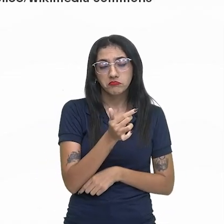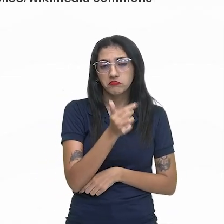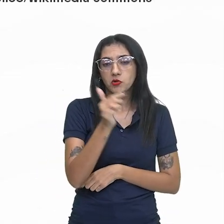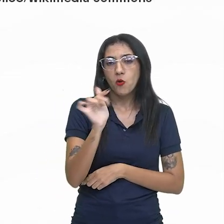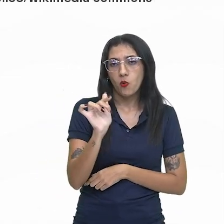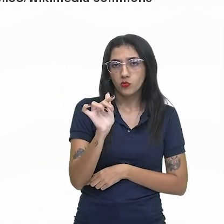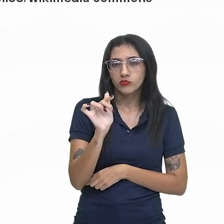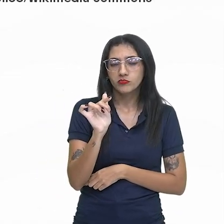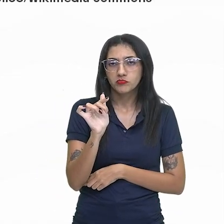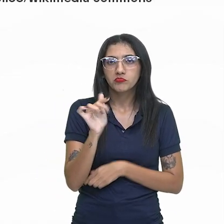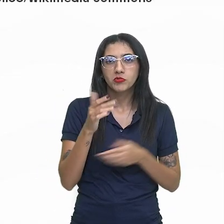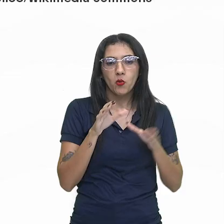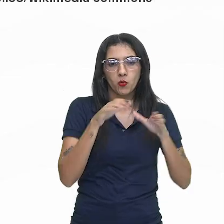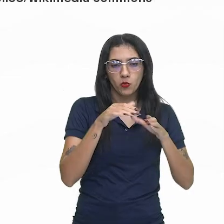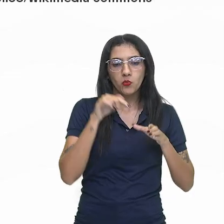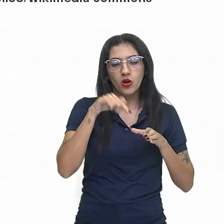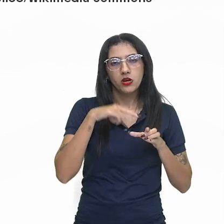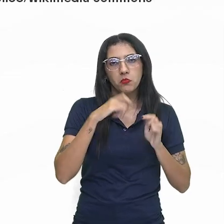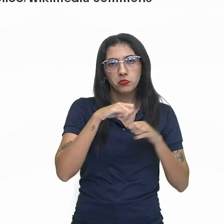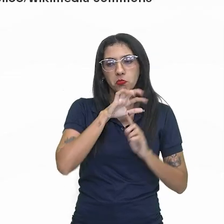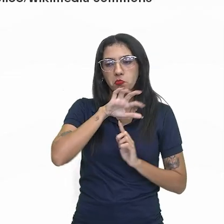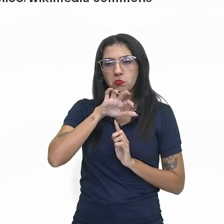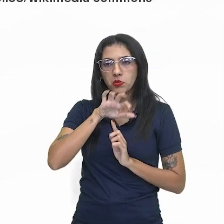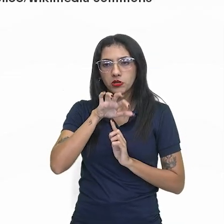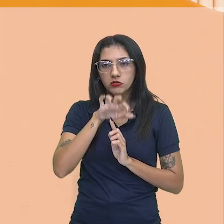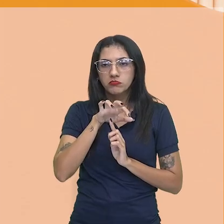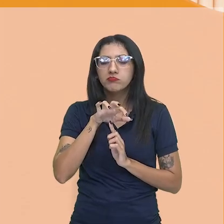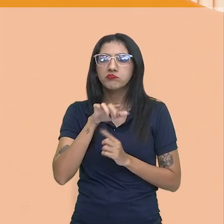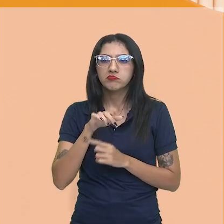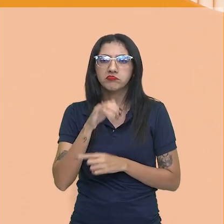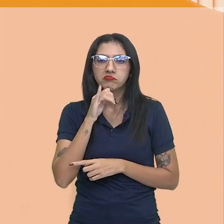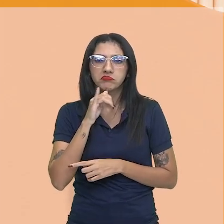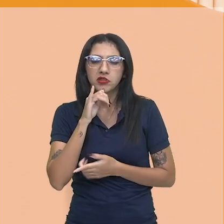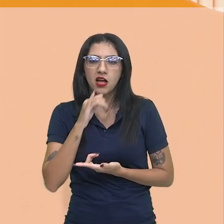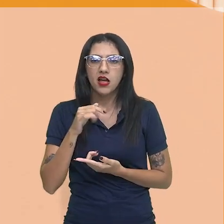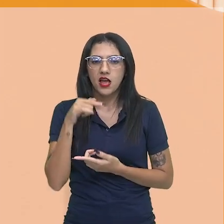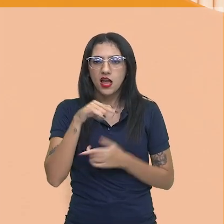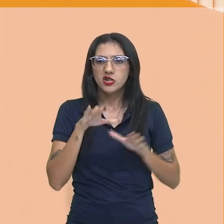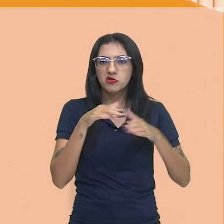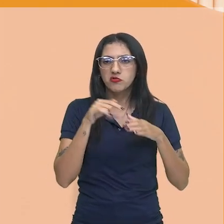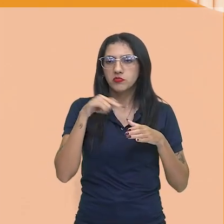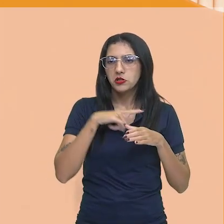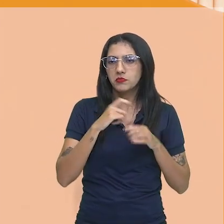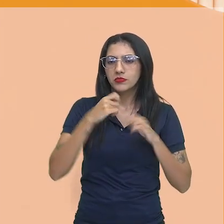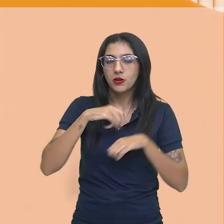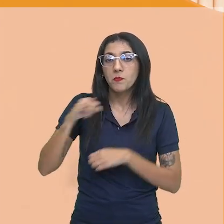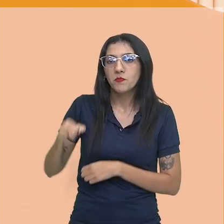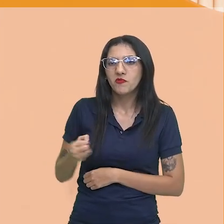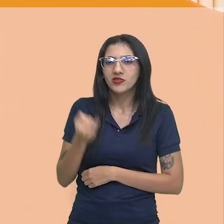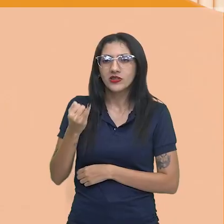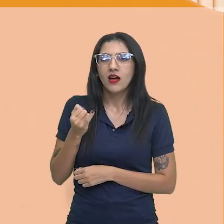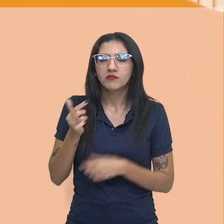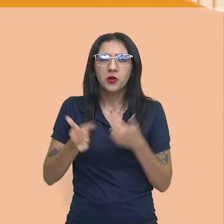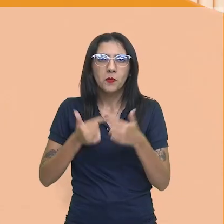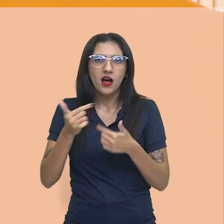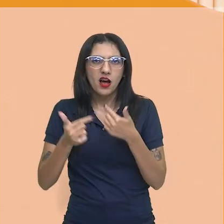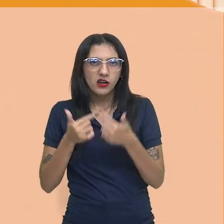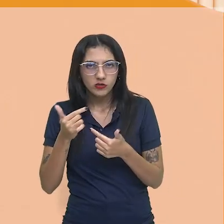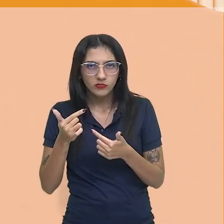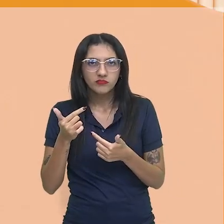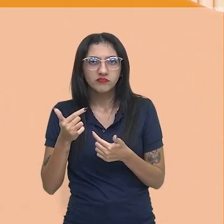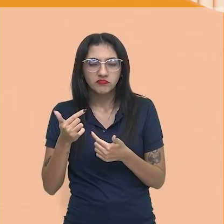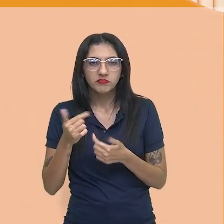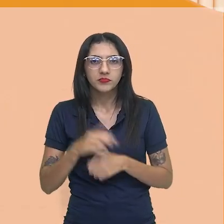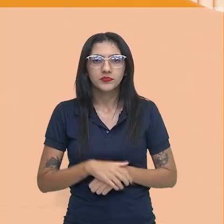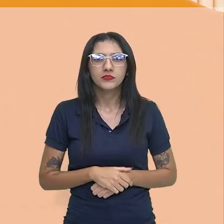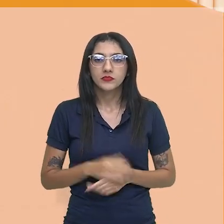outros. Ele vai trabalhar com essa questão aí da exploração, né, do trabalho, do trabalhador, né?